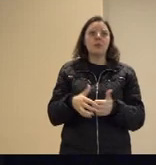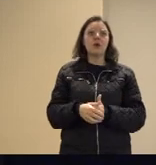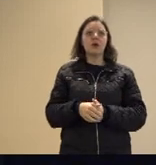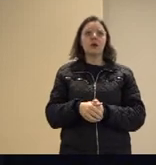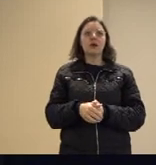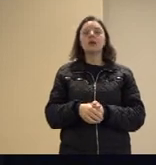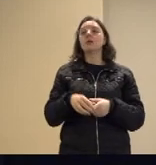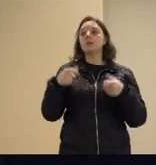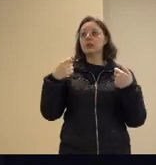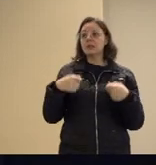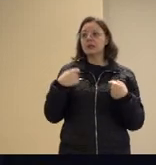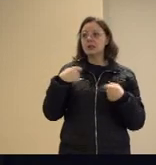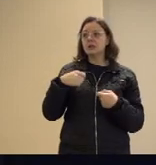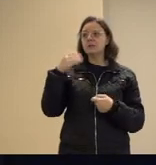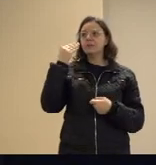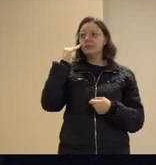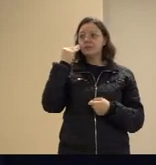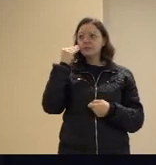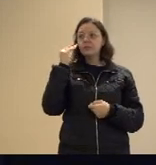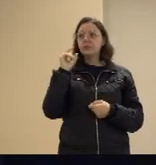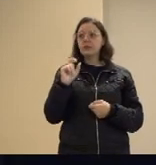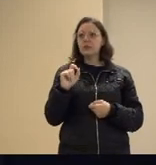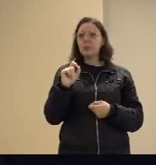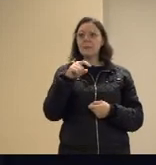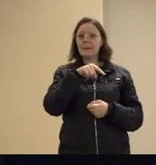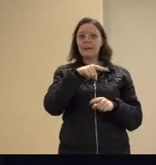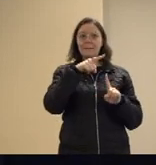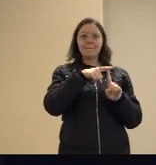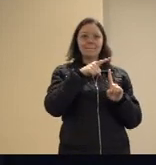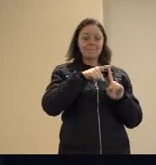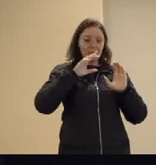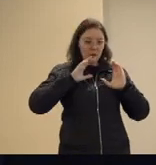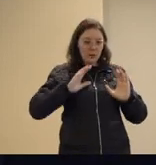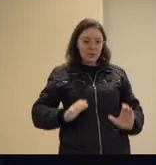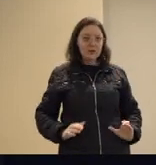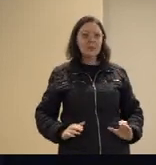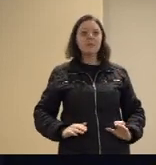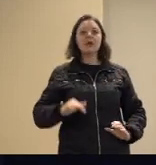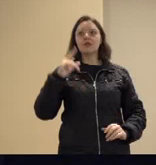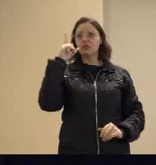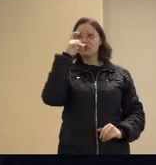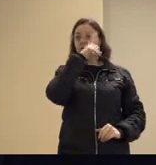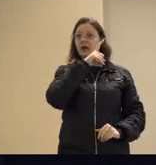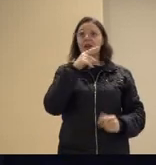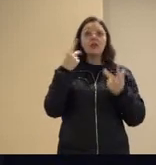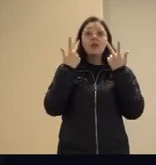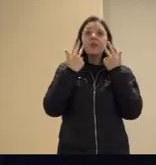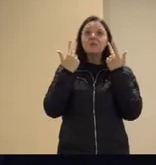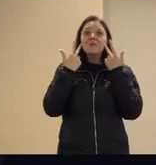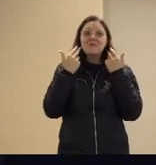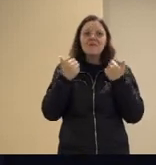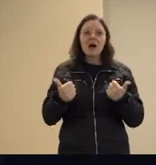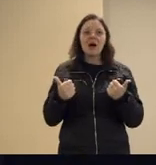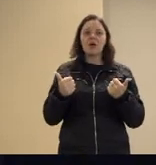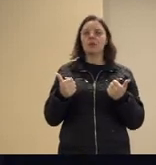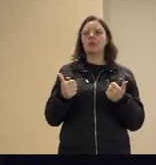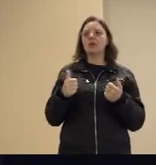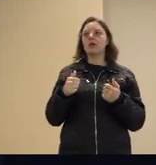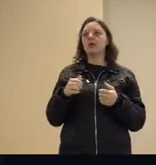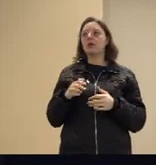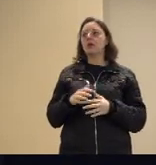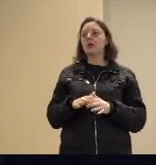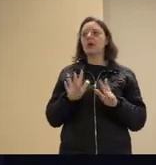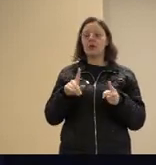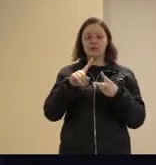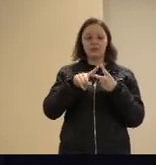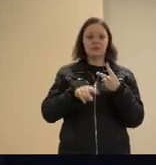que entender que esse tipo de comportamento, de dificuldade, é normal. Agora, tem uma outra ponta, os